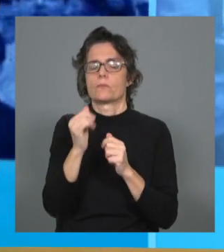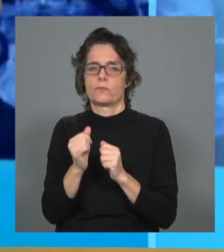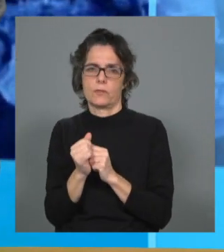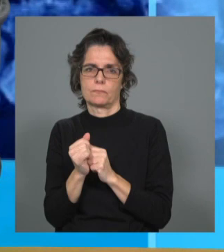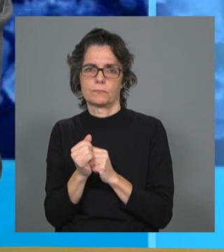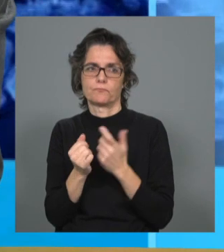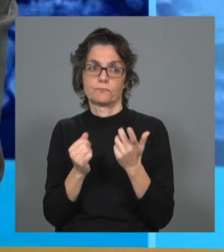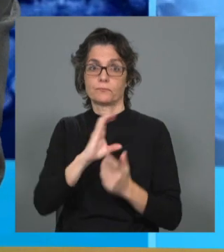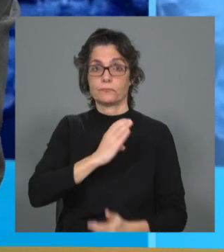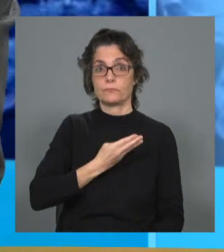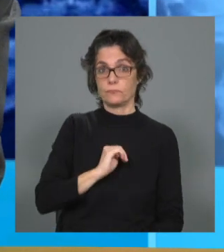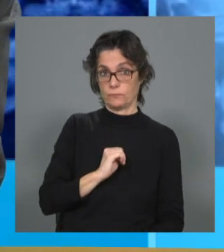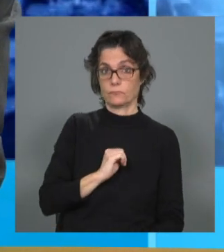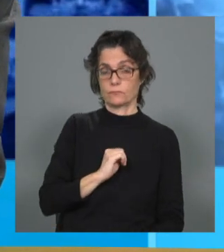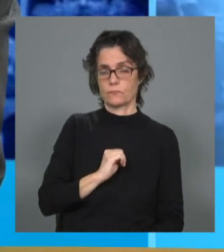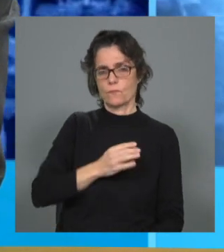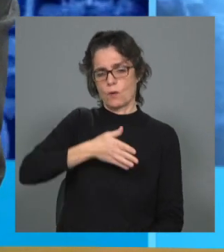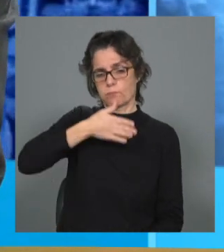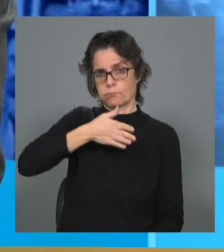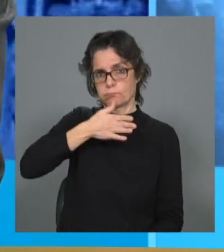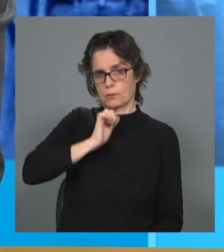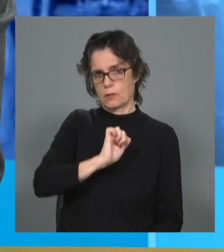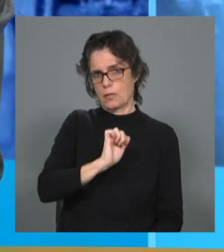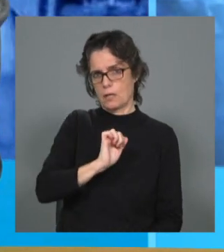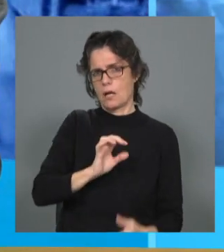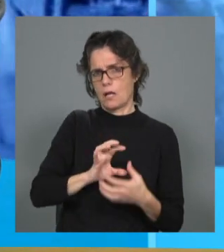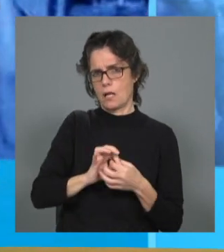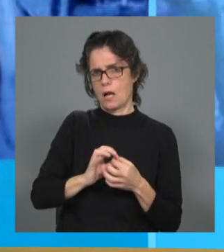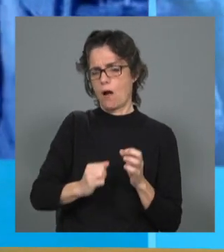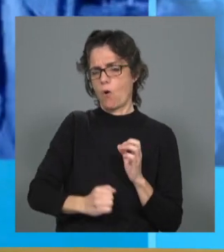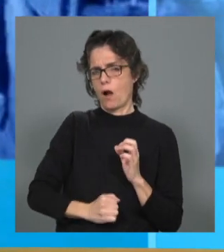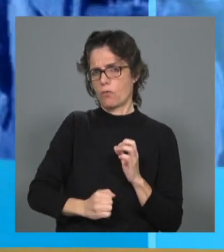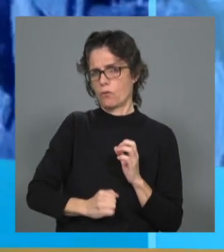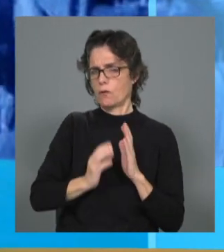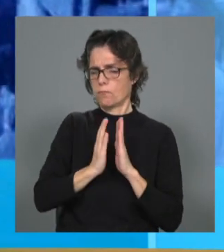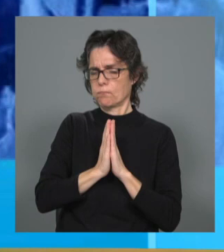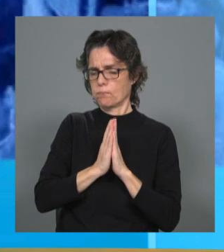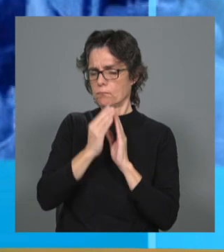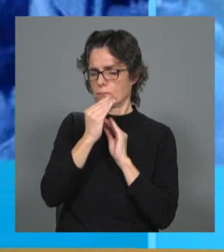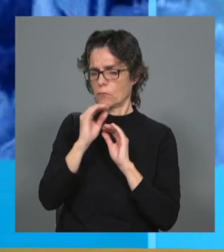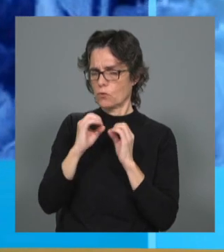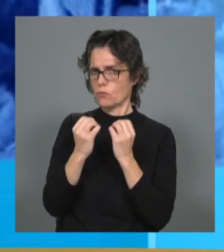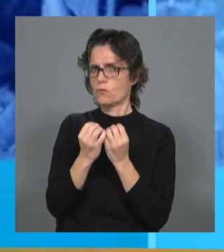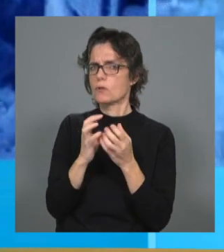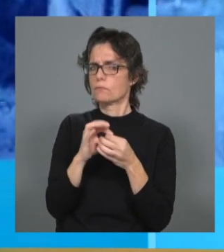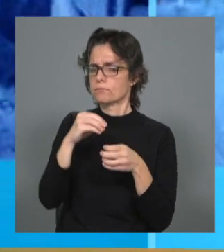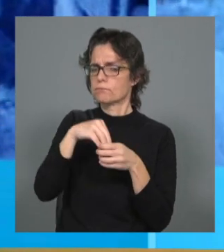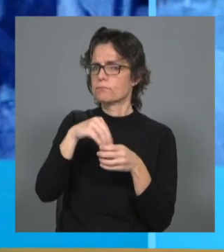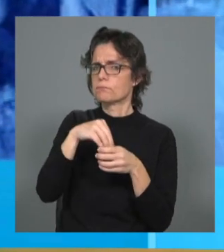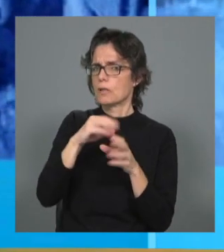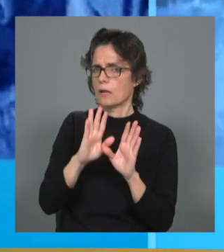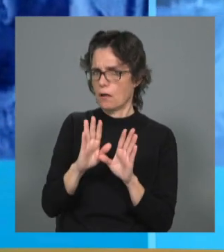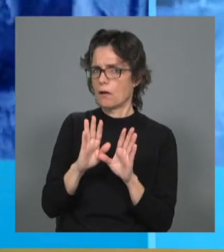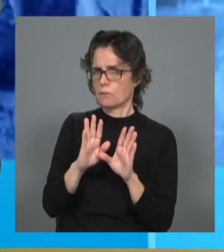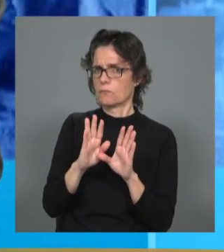um CDS que teve sempre um discurso católico, no sentido dessa doutrina social da Igreja.